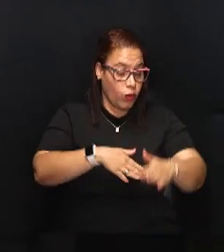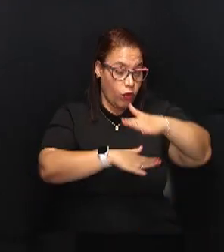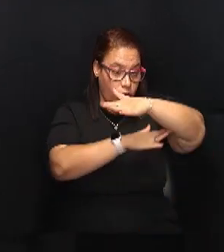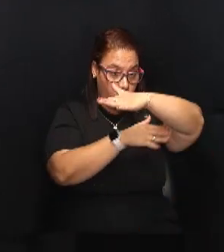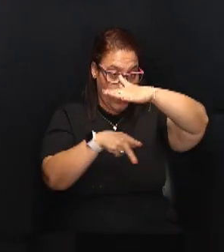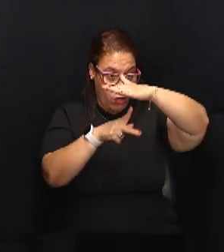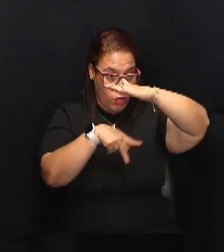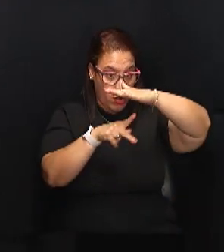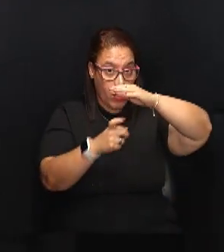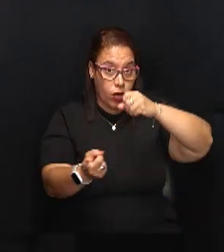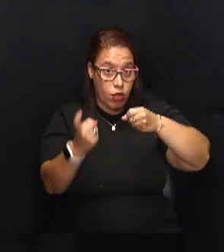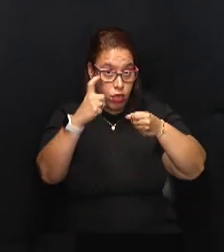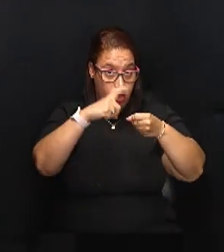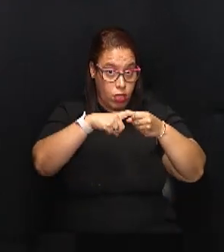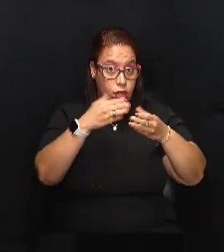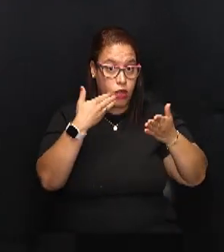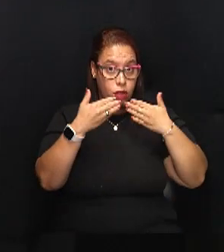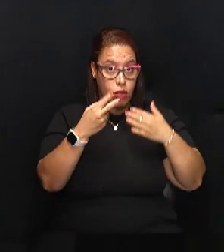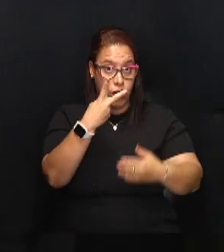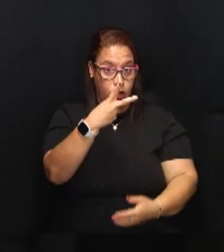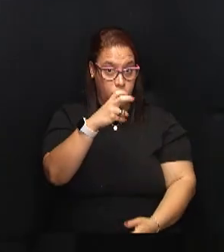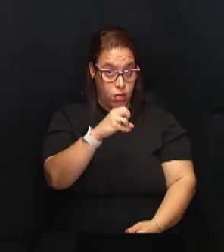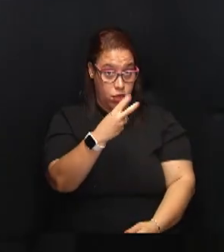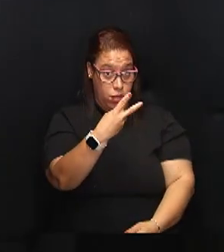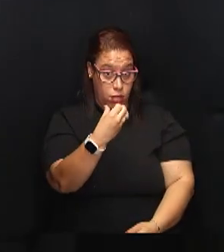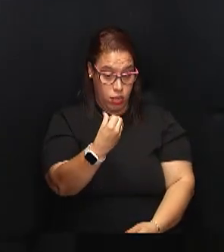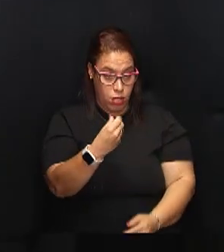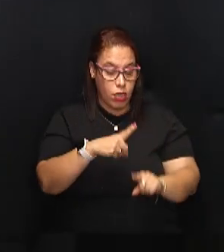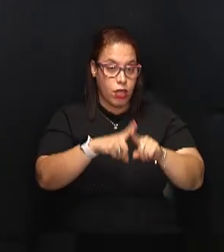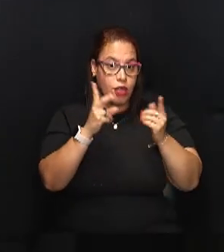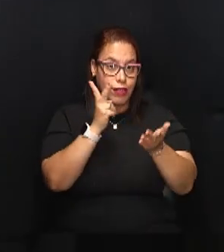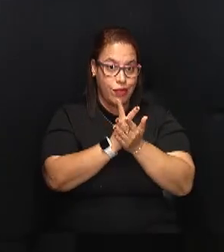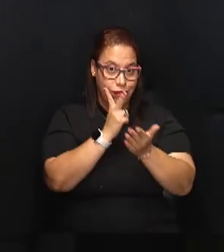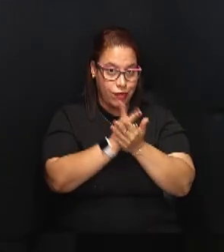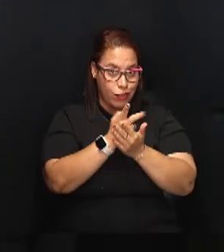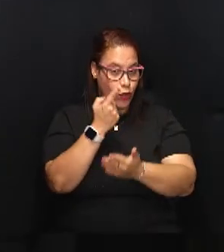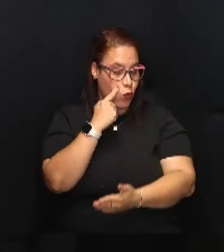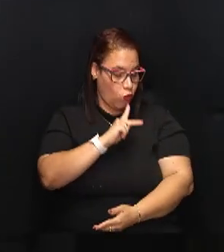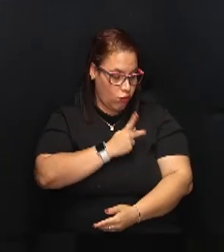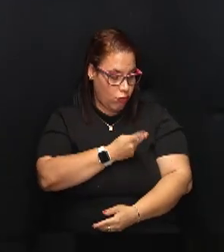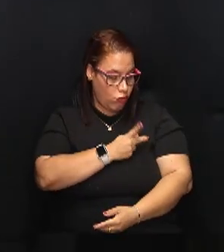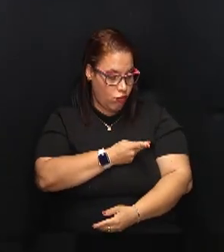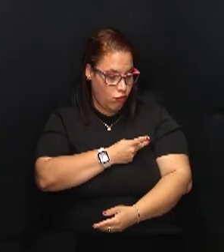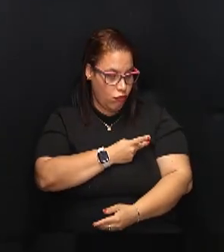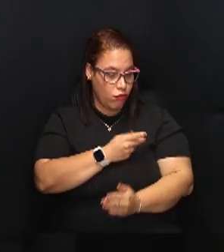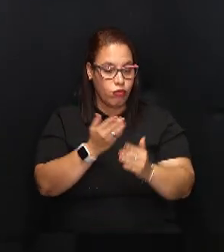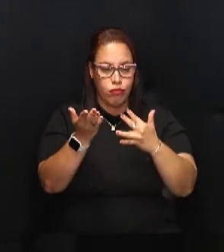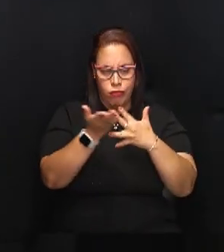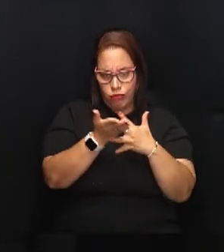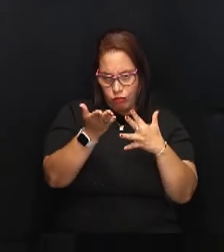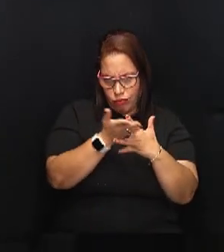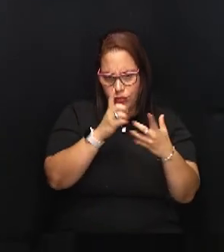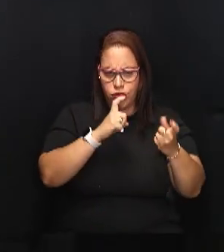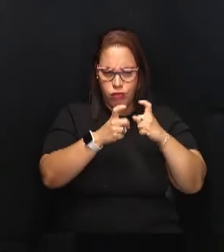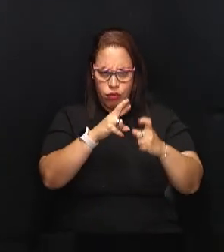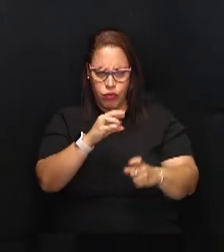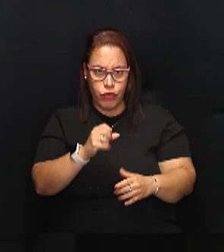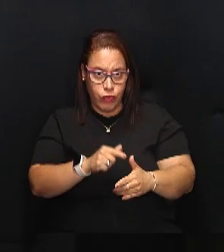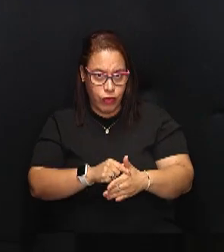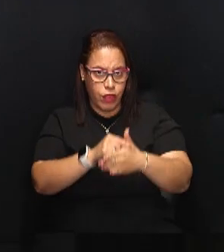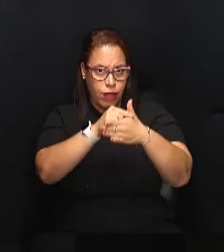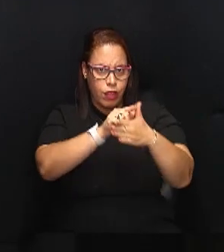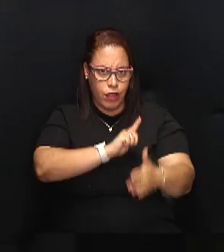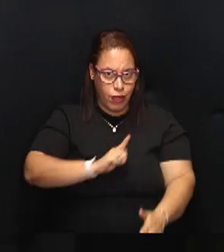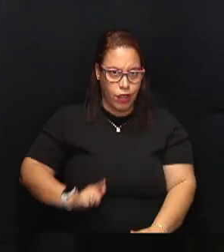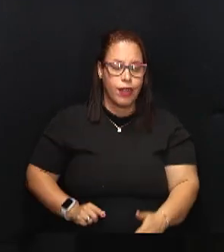Povo, a gente volta a conversar em 2026, mas a gente com certeza vai ver o Paulo por aí falando no intervalo regimental, que líder de governo tem